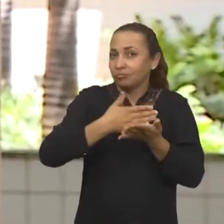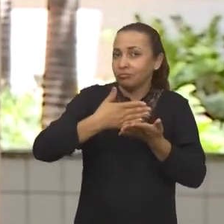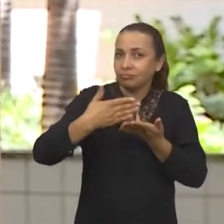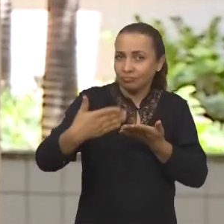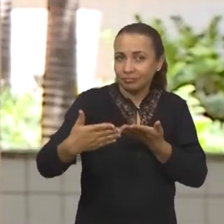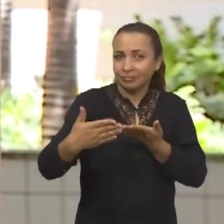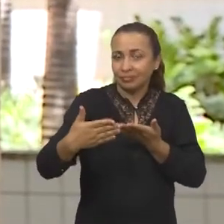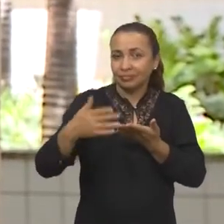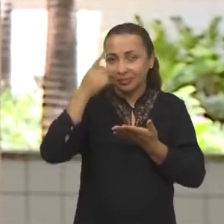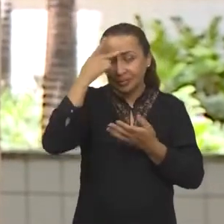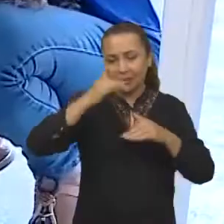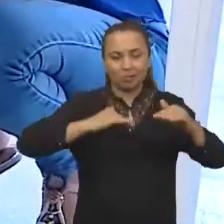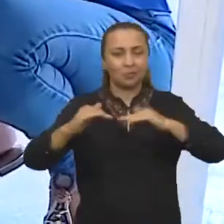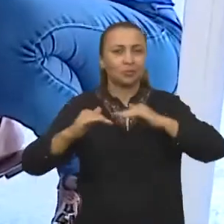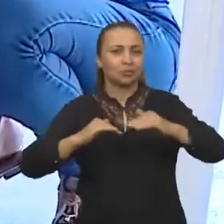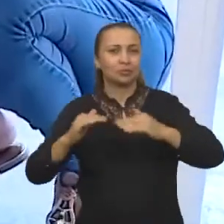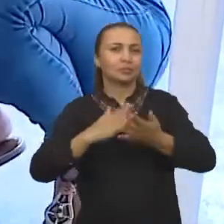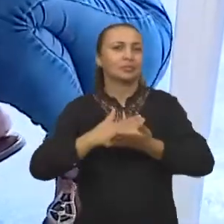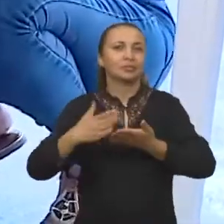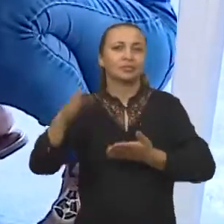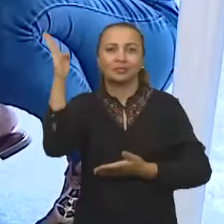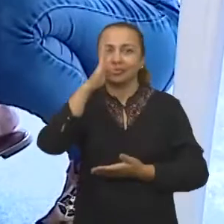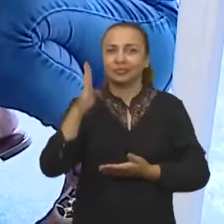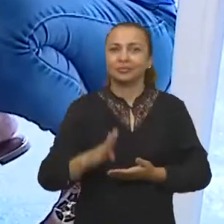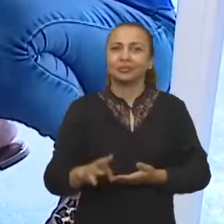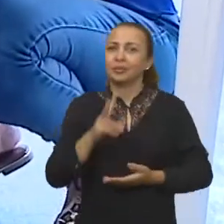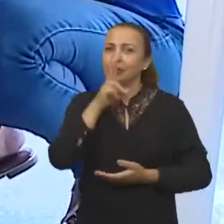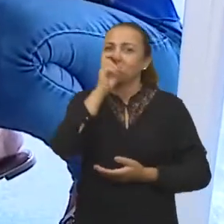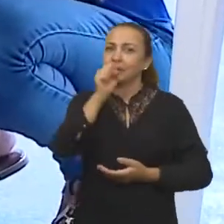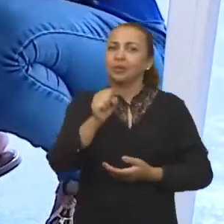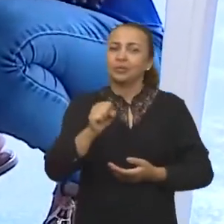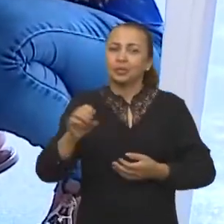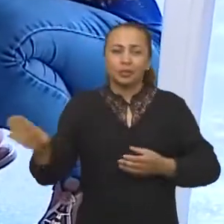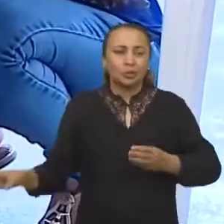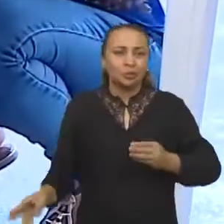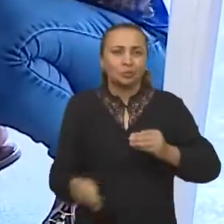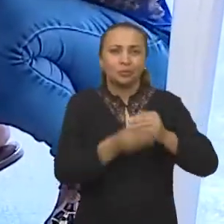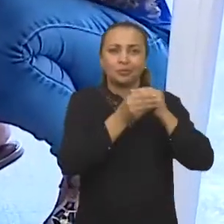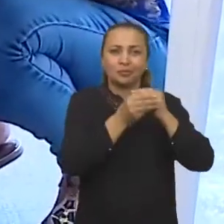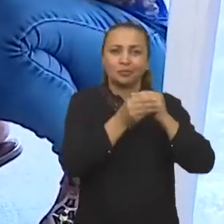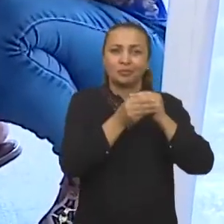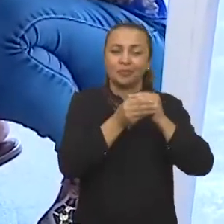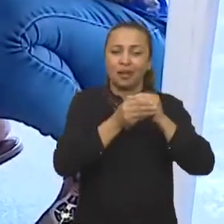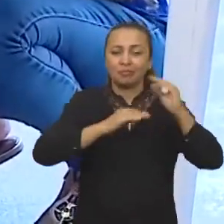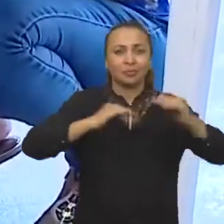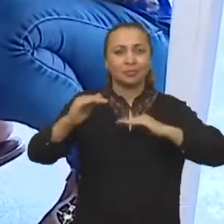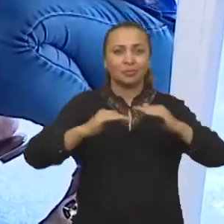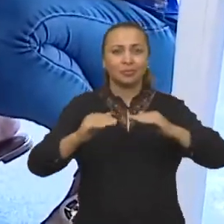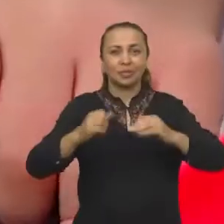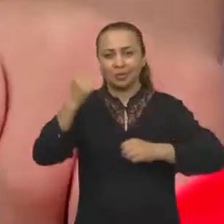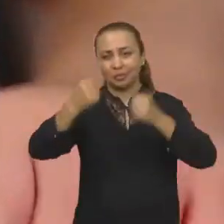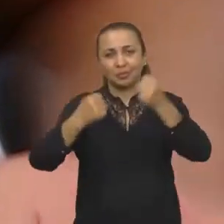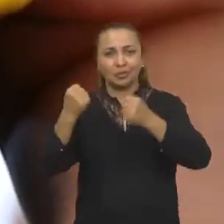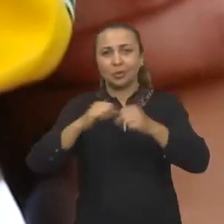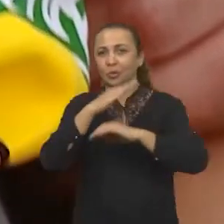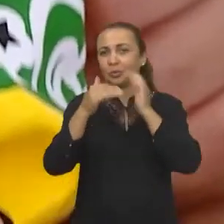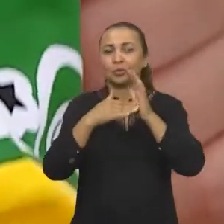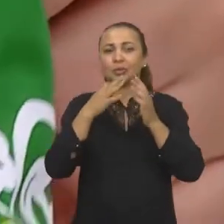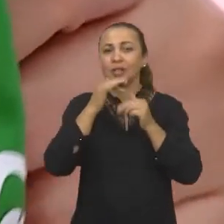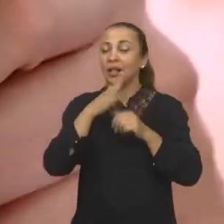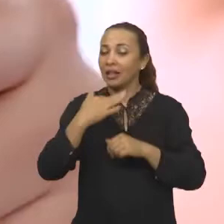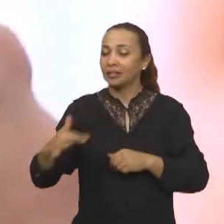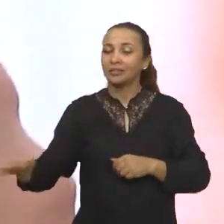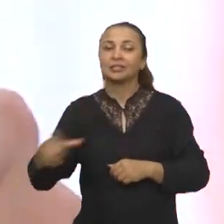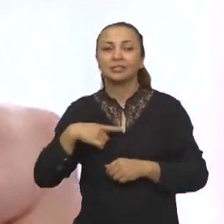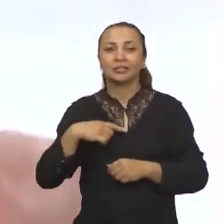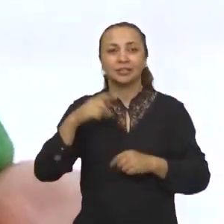para ser um ponto de partida para um movimento que está começando no Brasil muito forte de implementar a mobilidade motorizada para todas as crianças